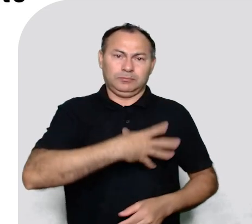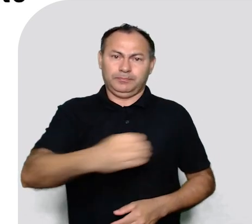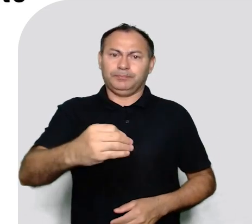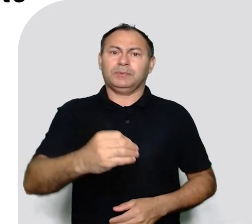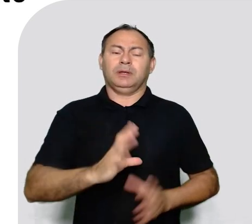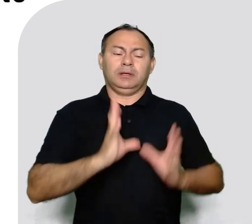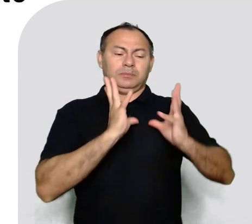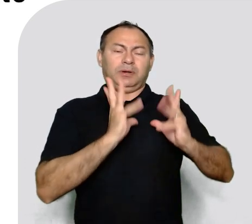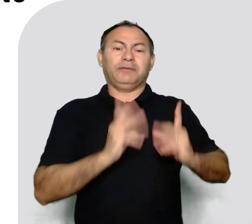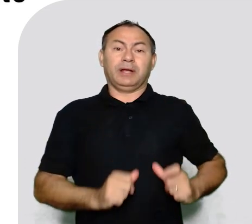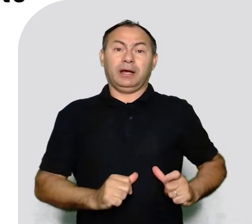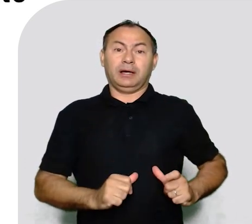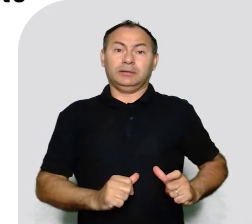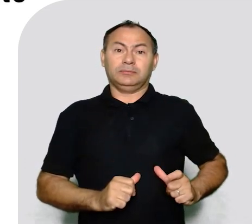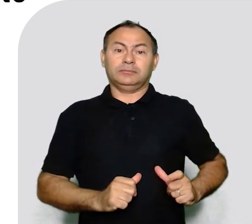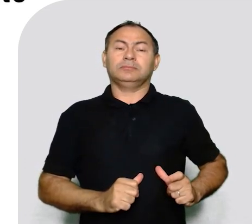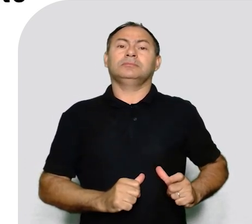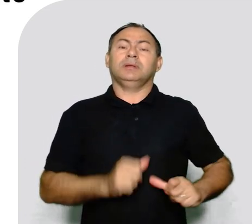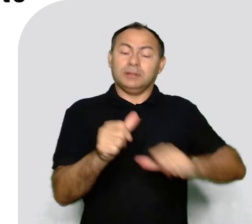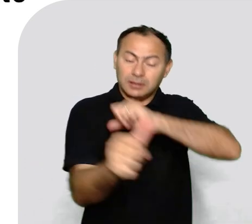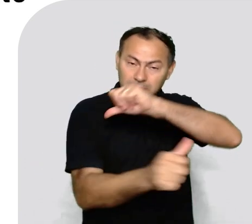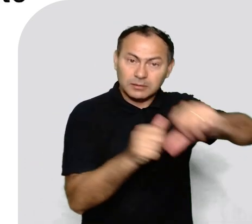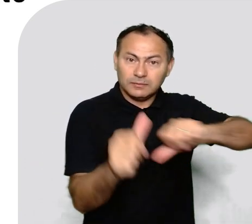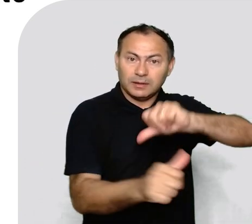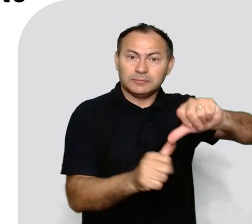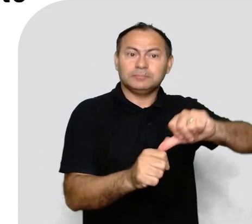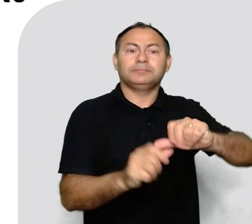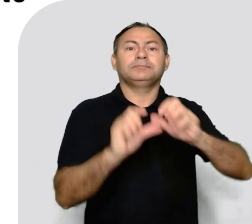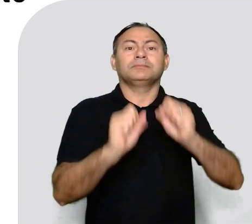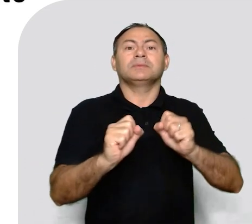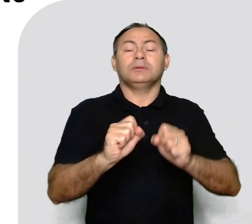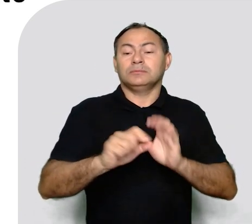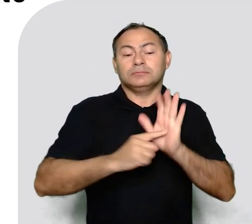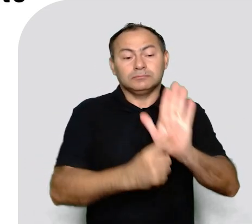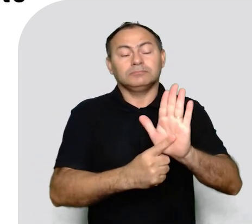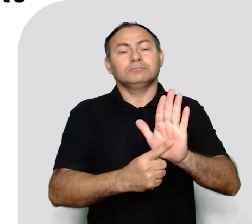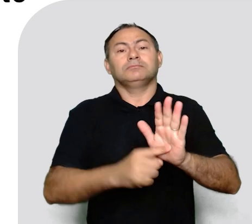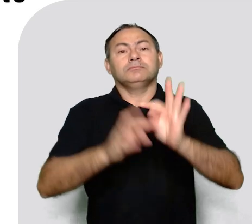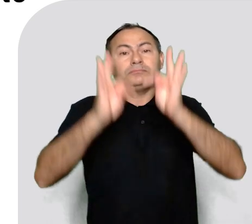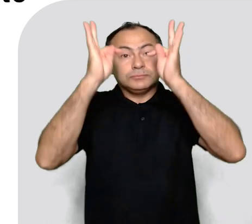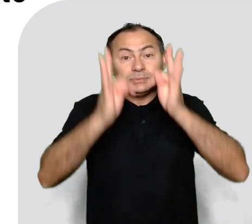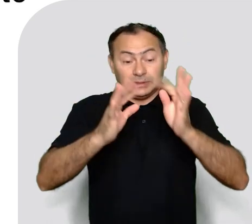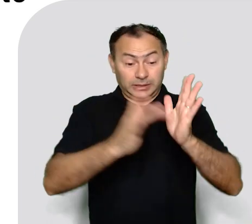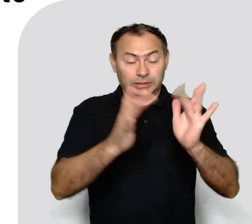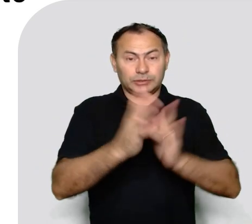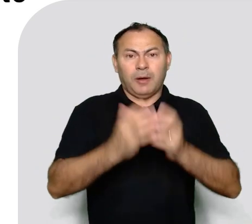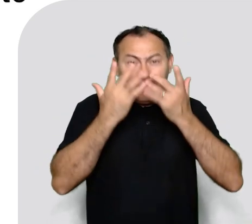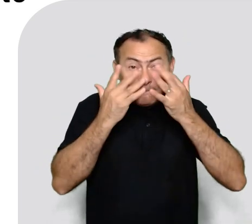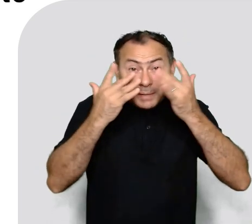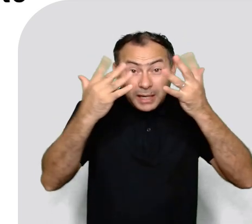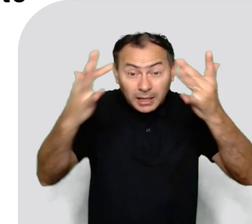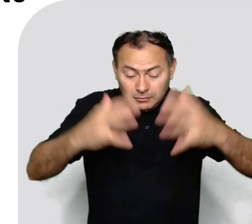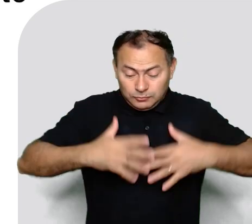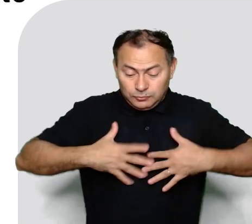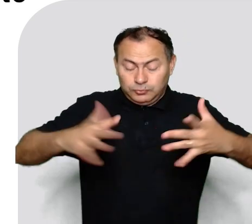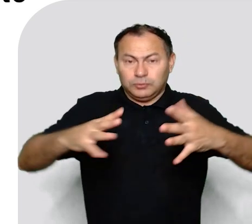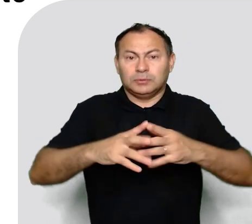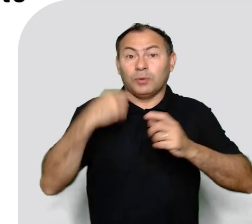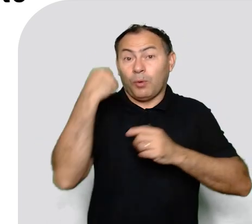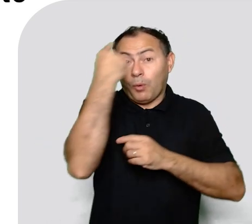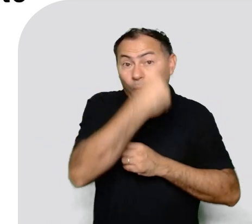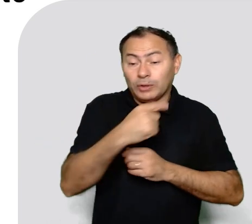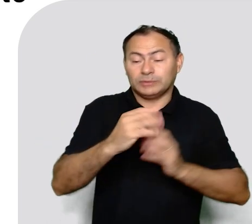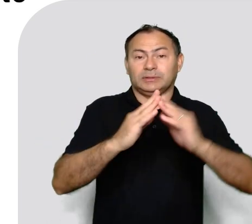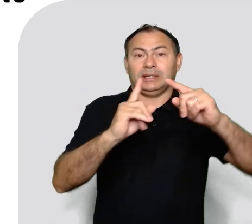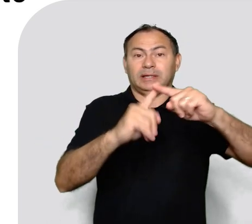a se purificarem e renovarem para que o sinal de Cristo brilhe mais claramente no